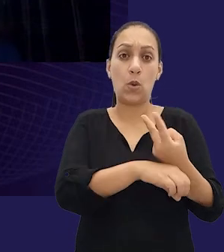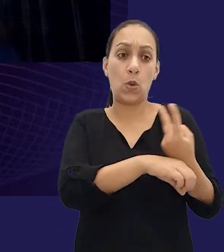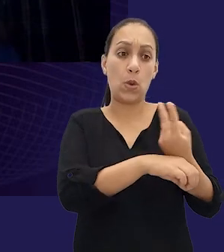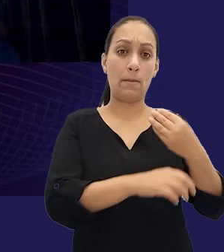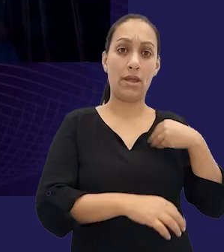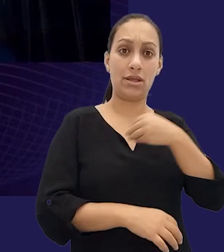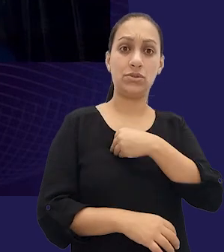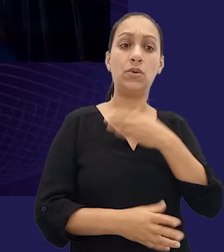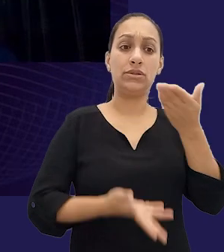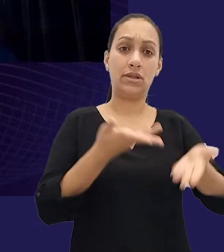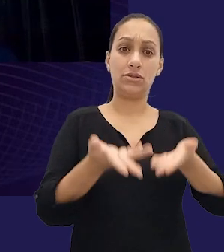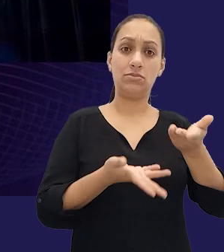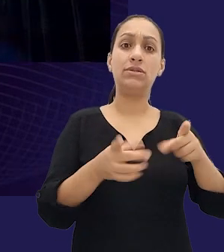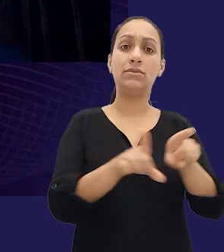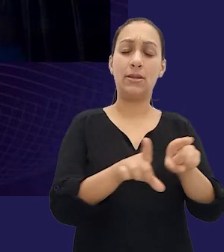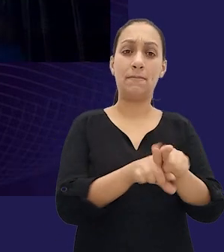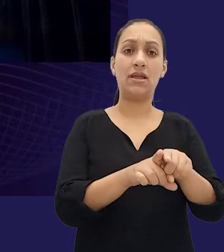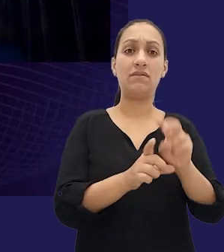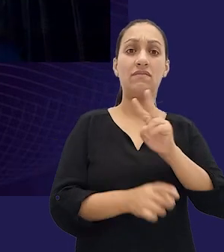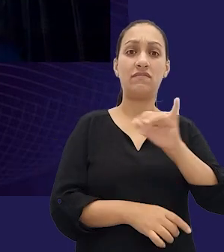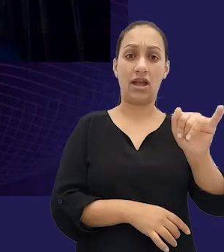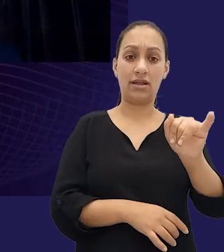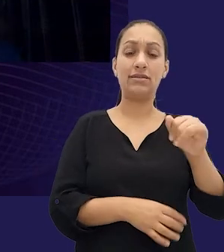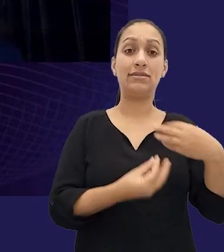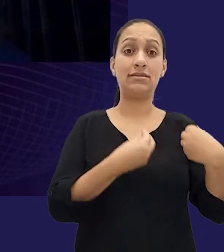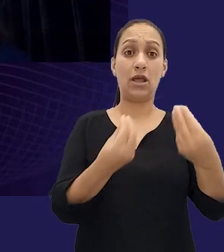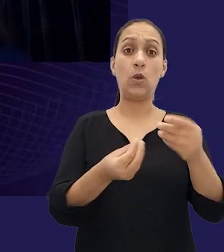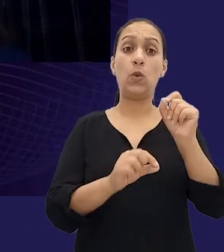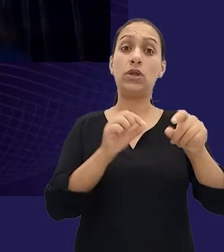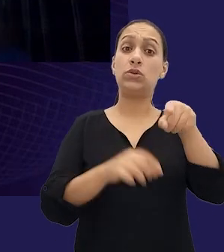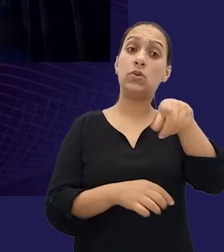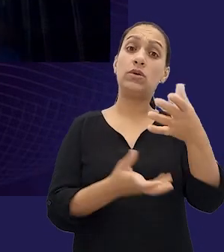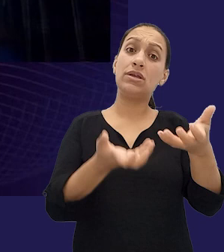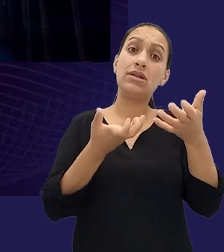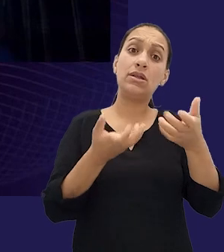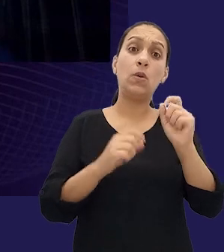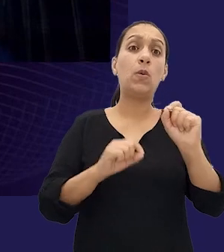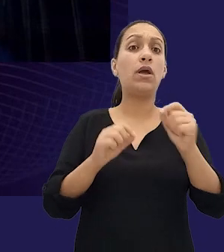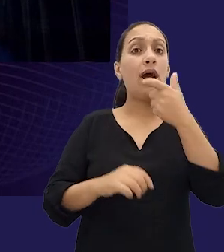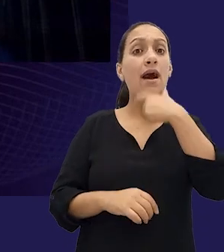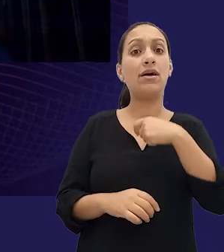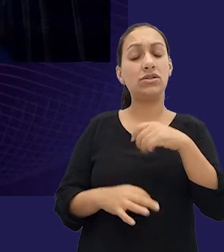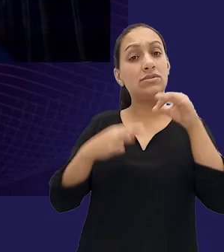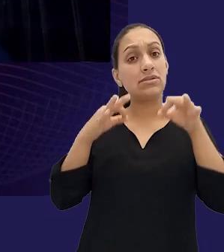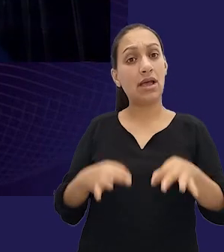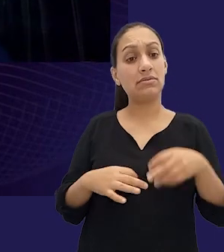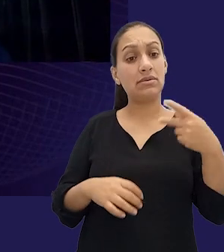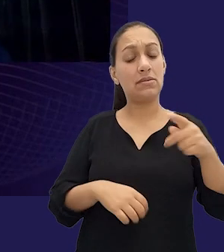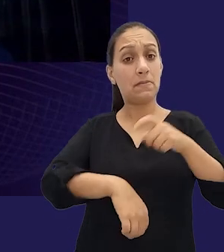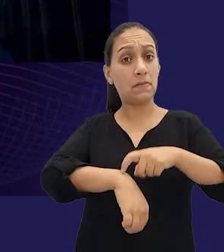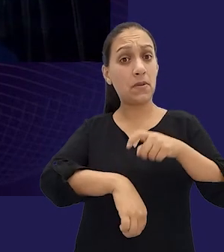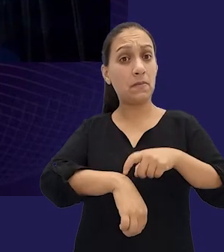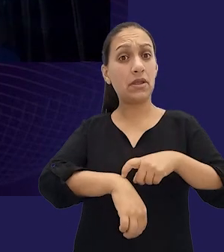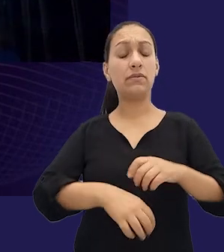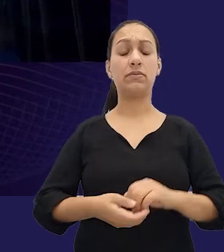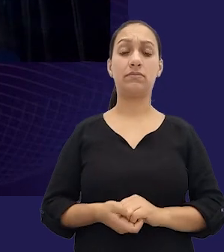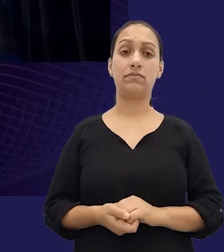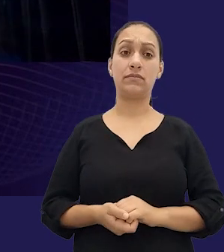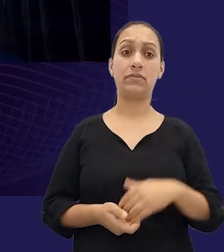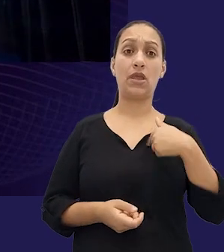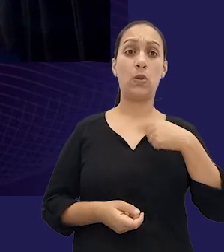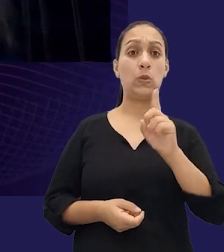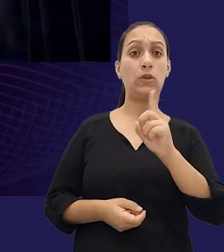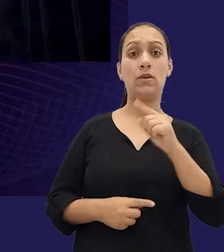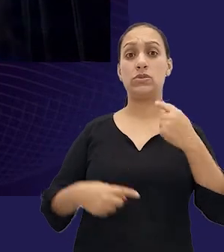também provavelmente vai te dar, né, o que tu queria ou o que ele acha que é o correto naquele momento. E eu não